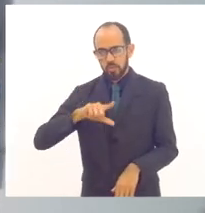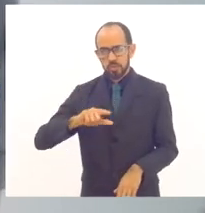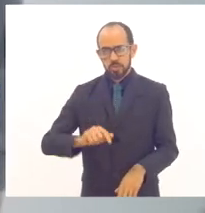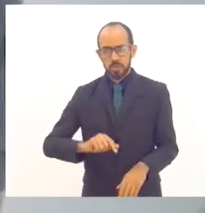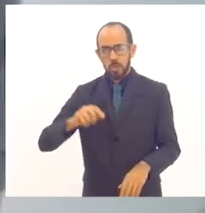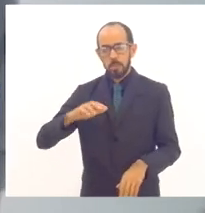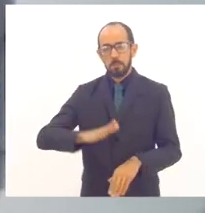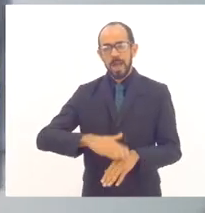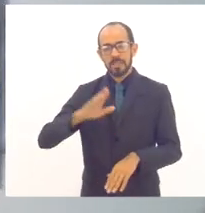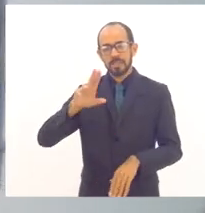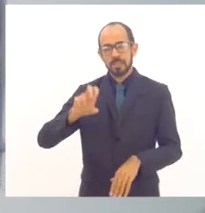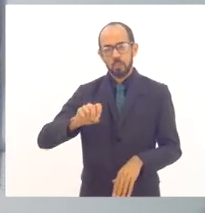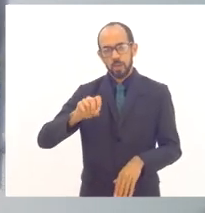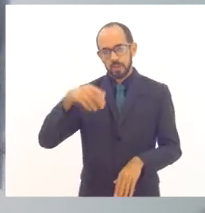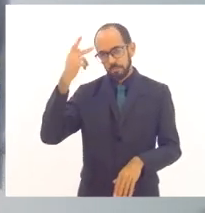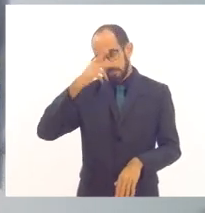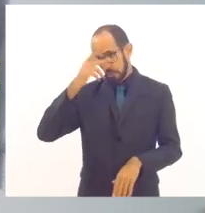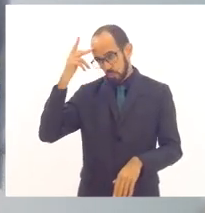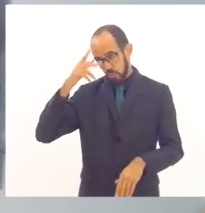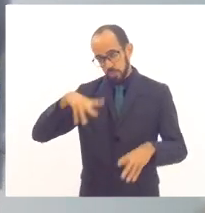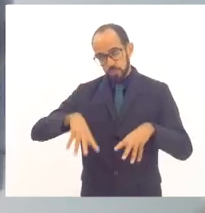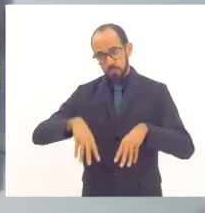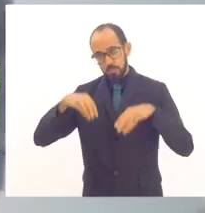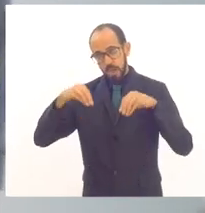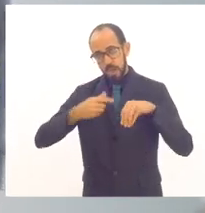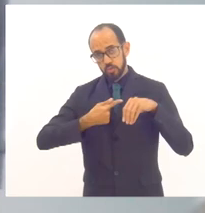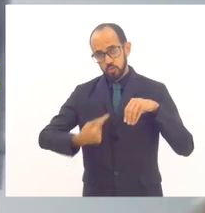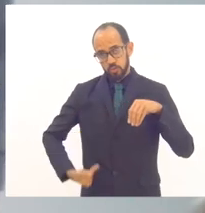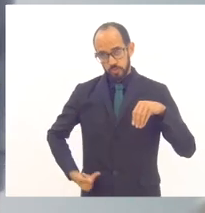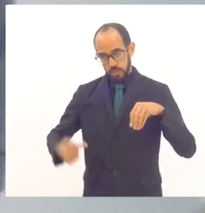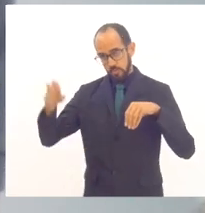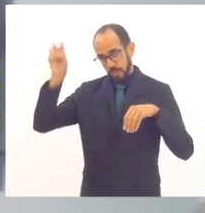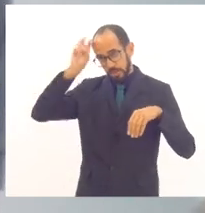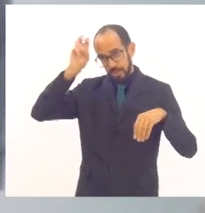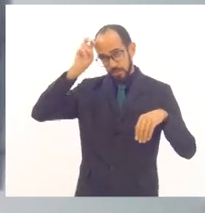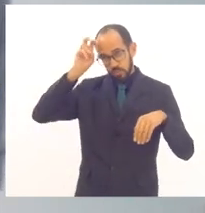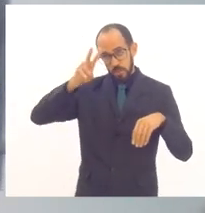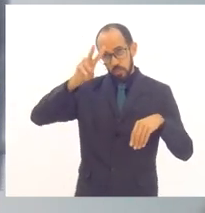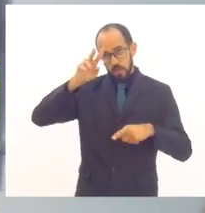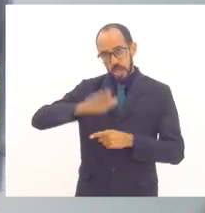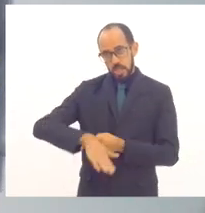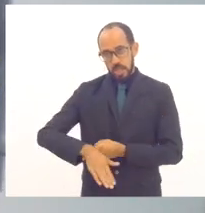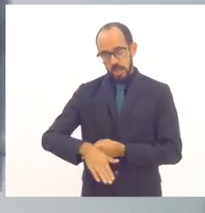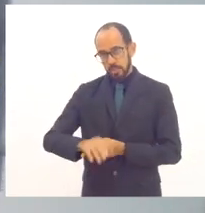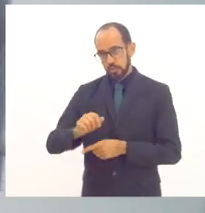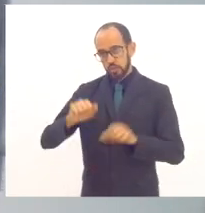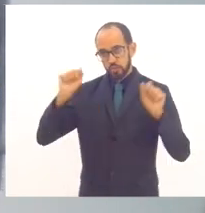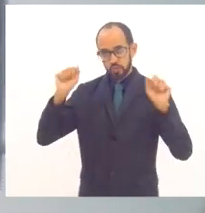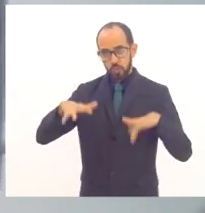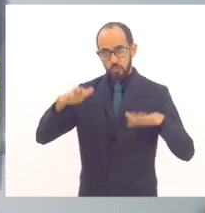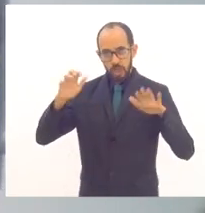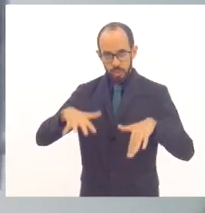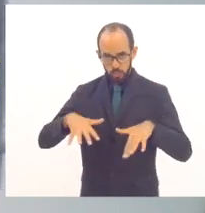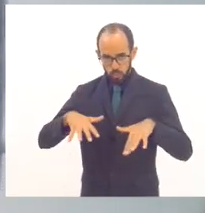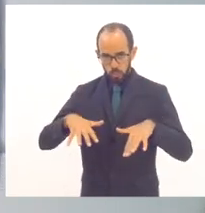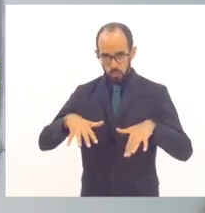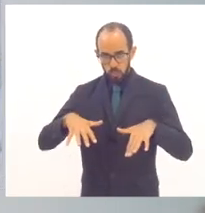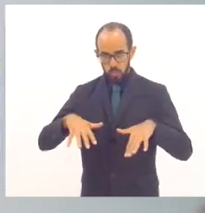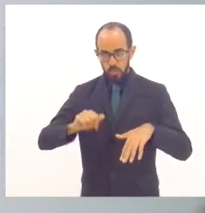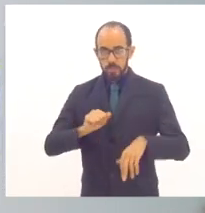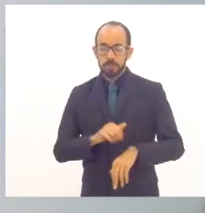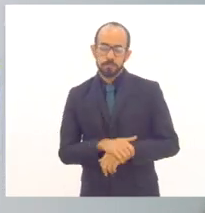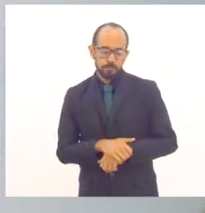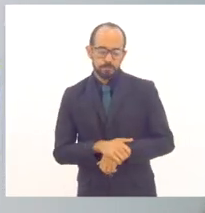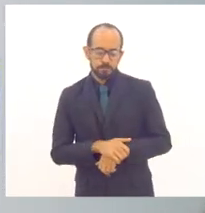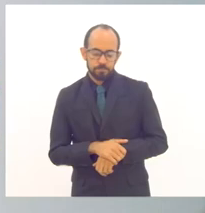mais de 50 pessoas no Palácio, numa quinta-feira, 2 horas da tarde, chovendo pra caramba. O que,